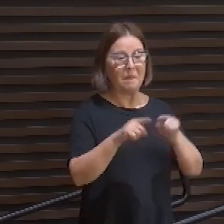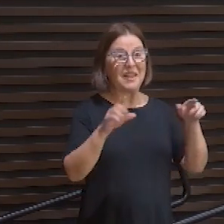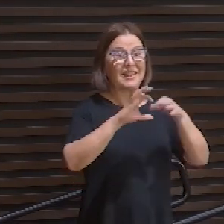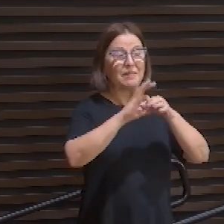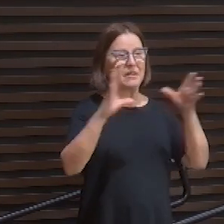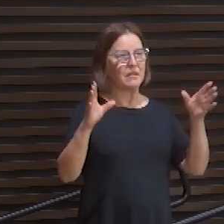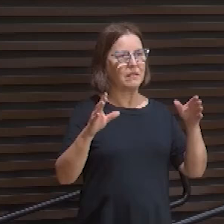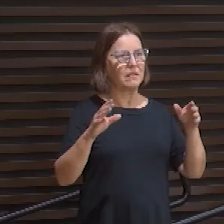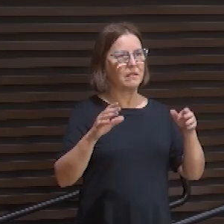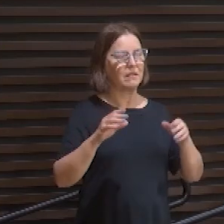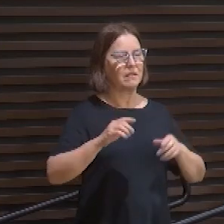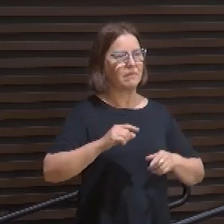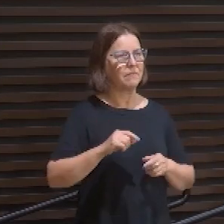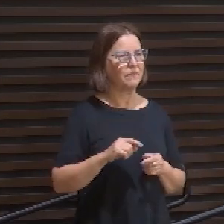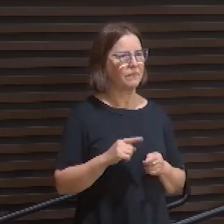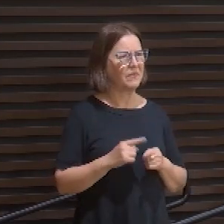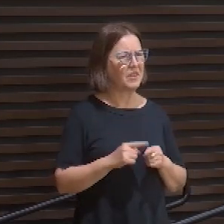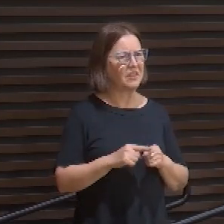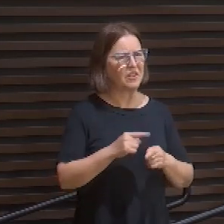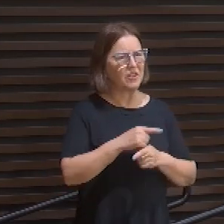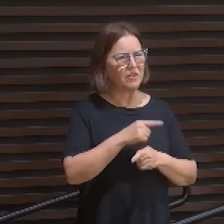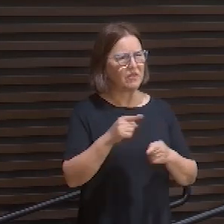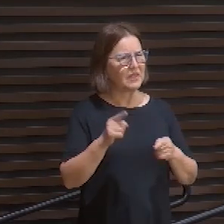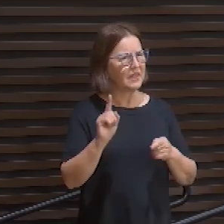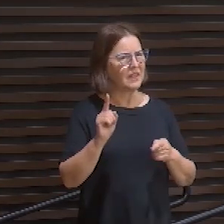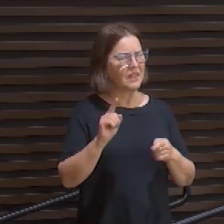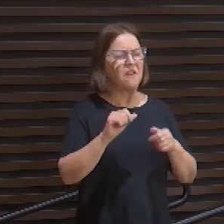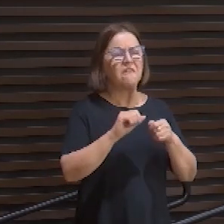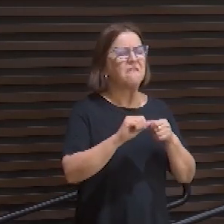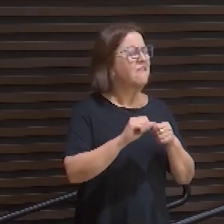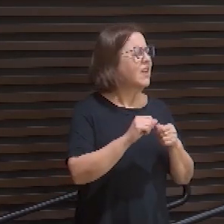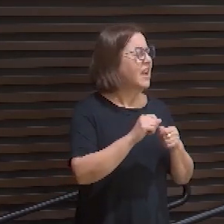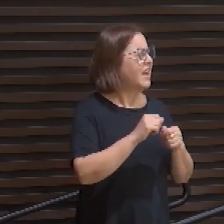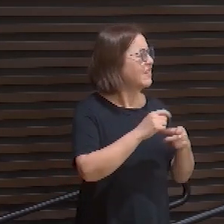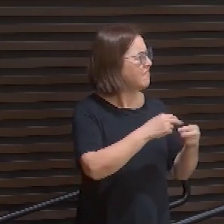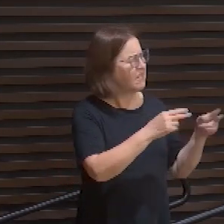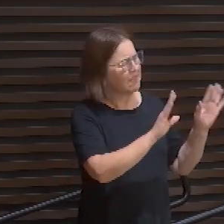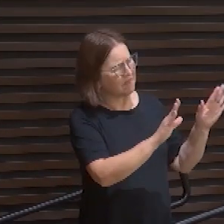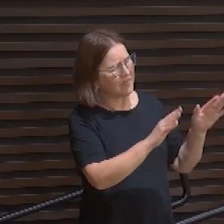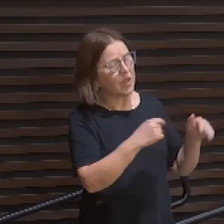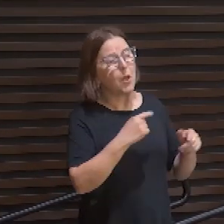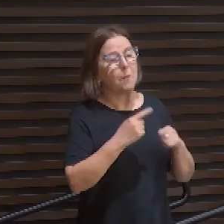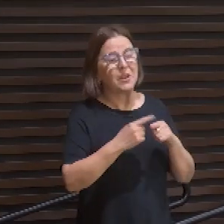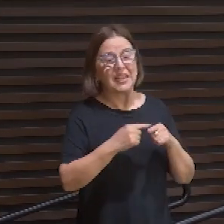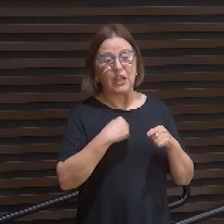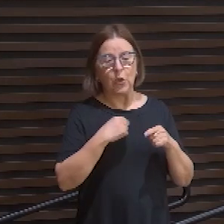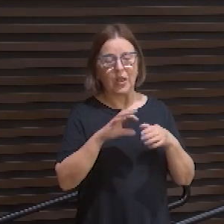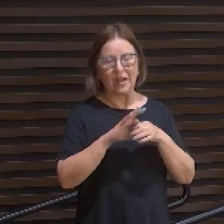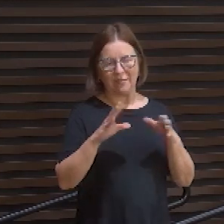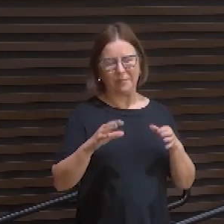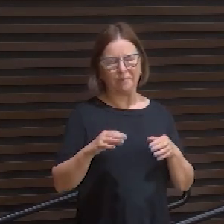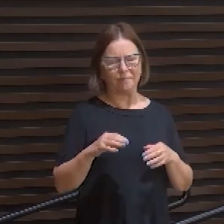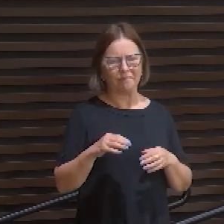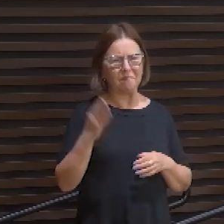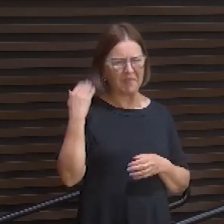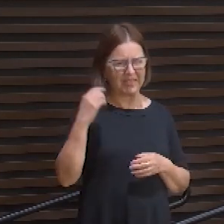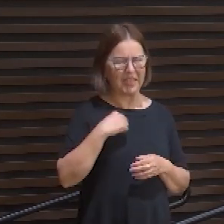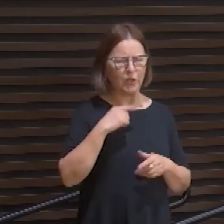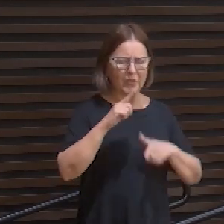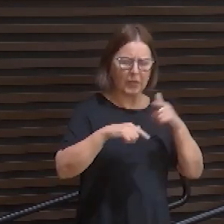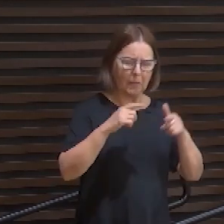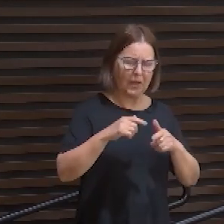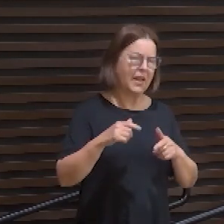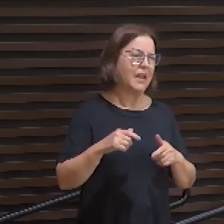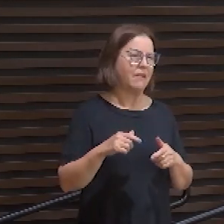que você não faz isso? Porque eu sou livre. Quando eu trabalhava na Colina Verde,